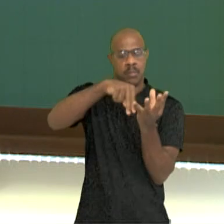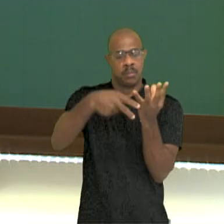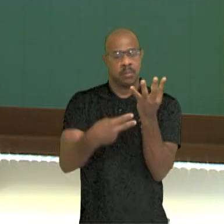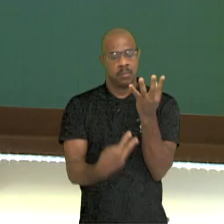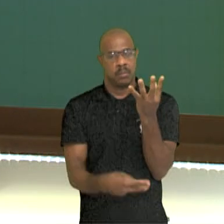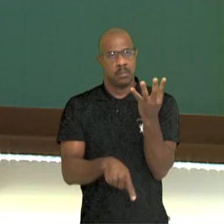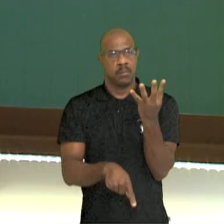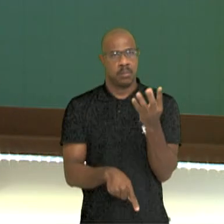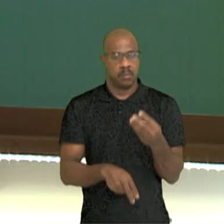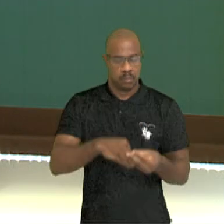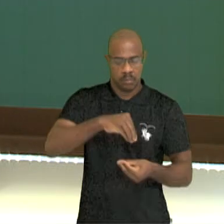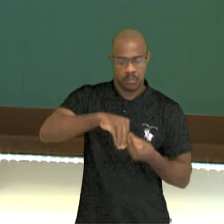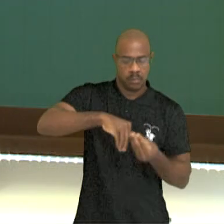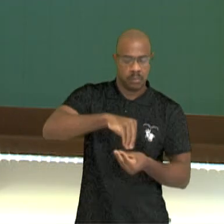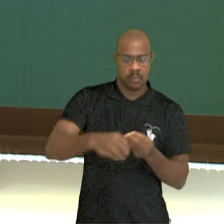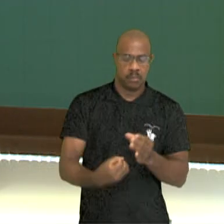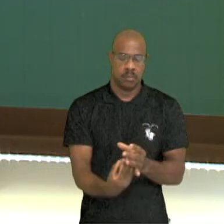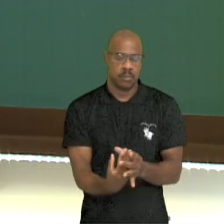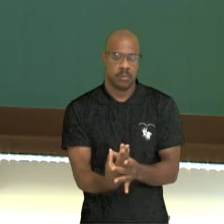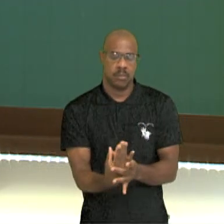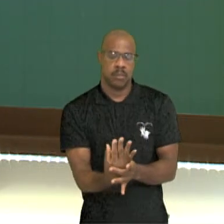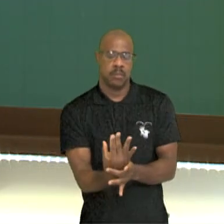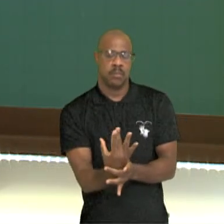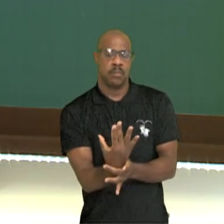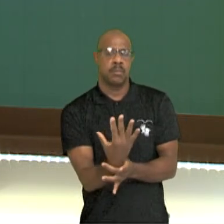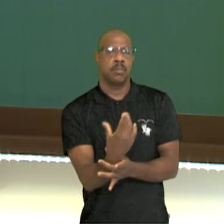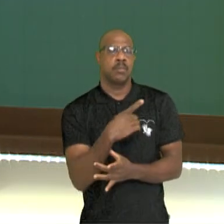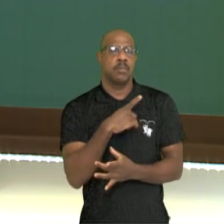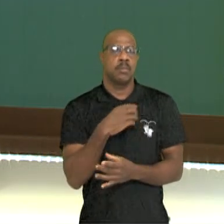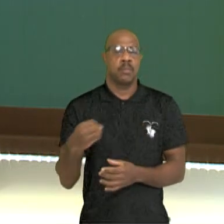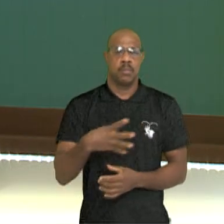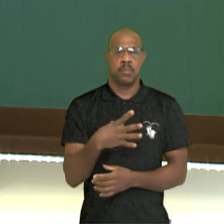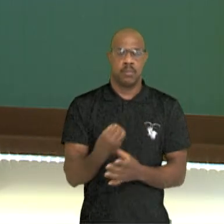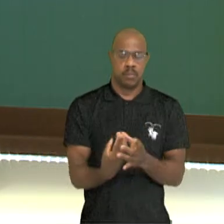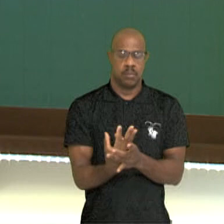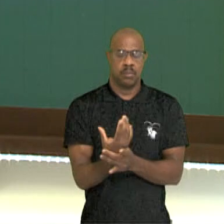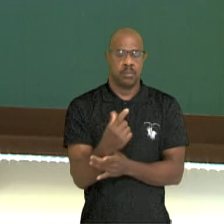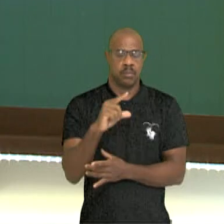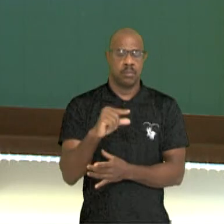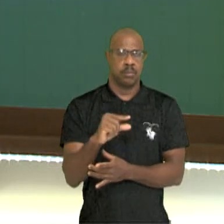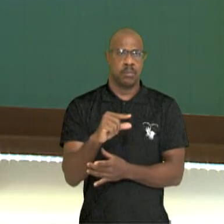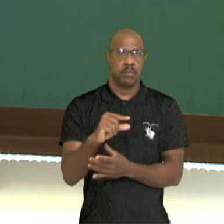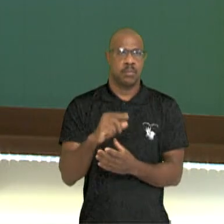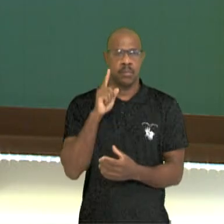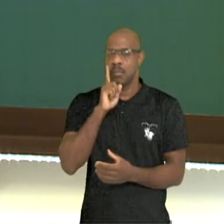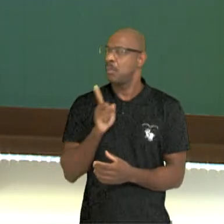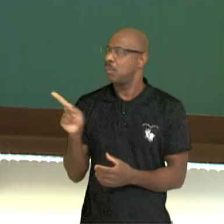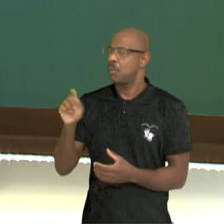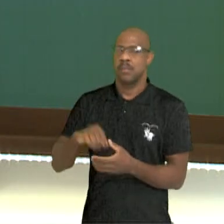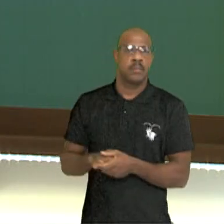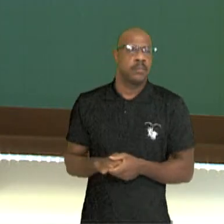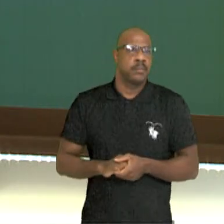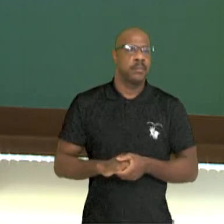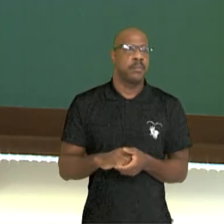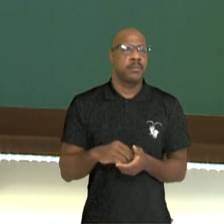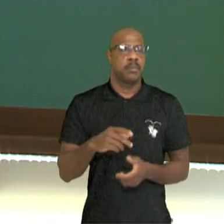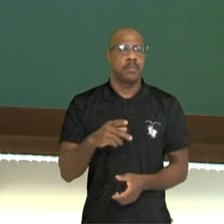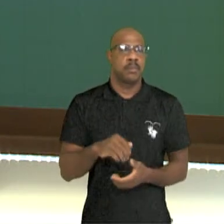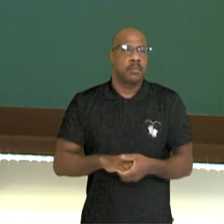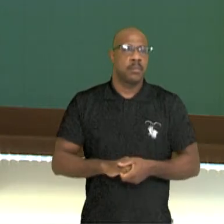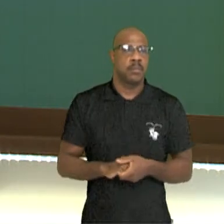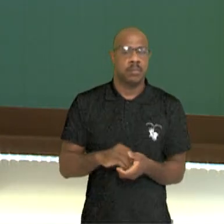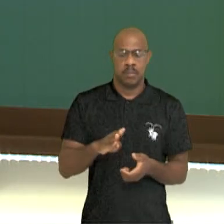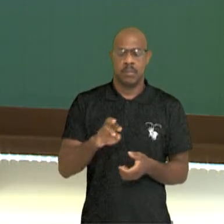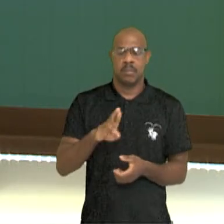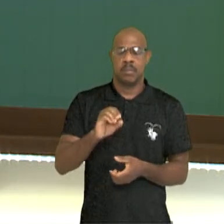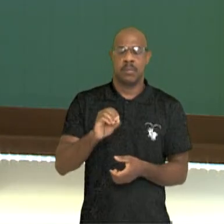um gametófito, certo? Formando então uma planta pequenininha chamada de prótalo. Esse prótalo vai ser responsável